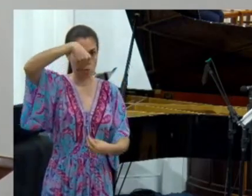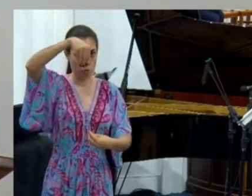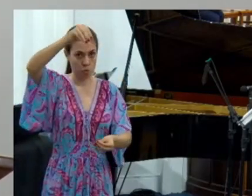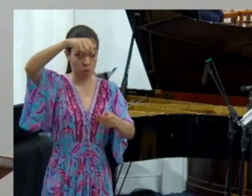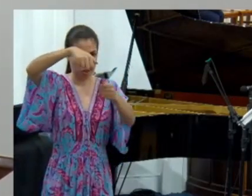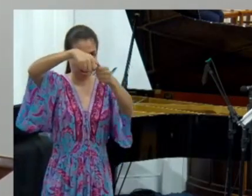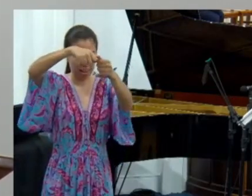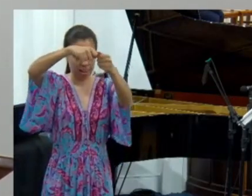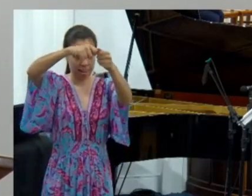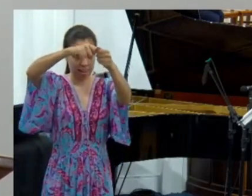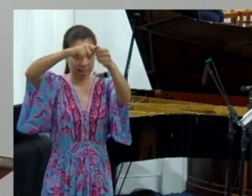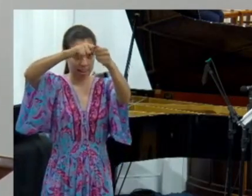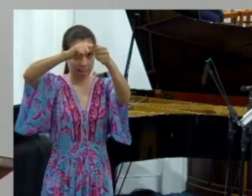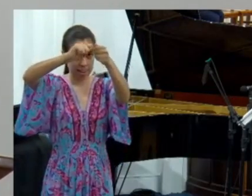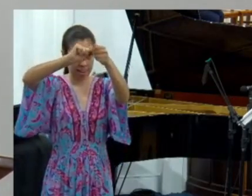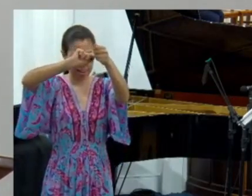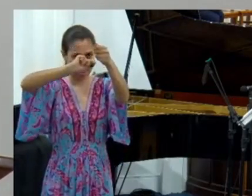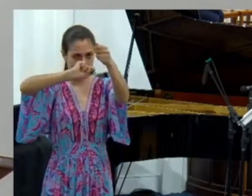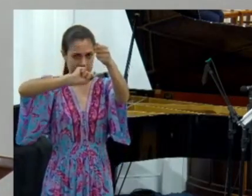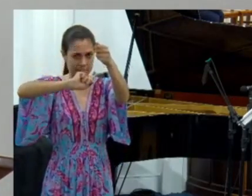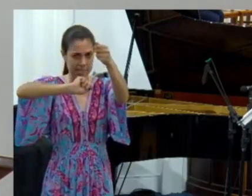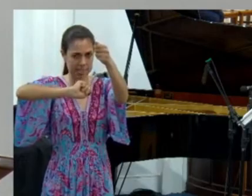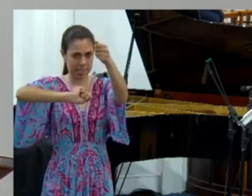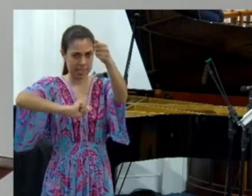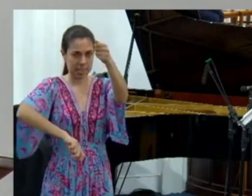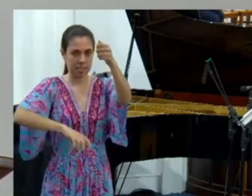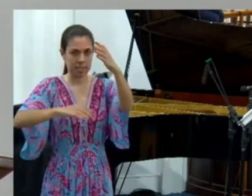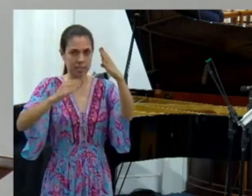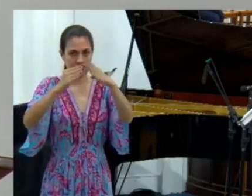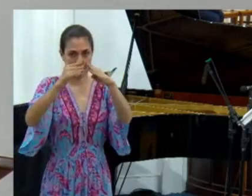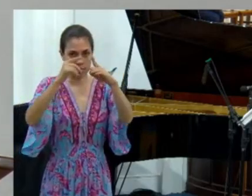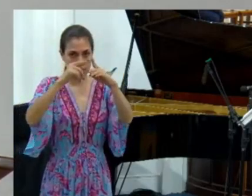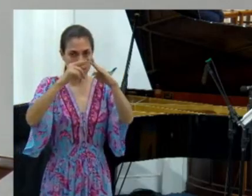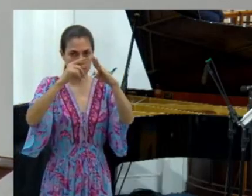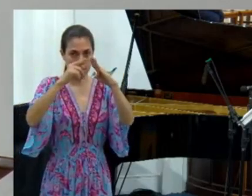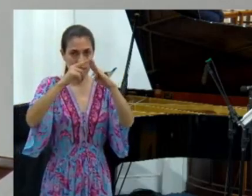em duas partes, de alto a baixo.